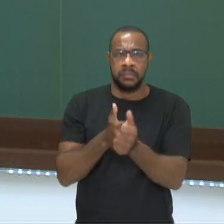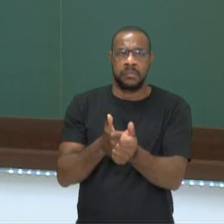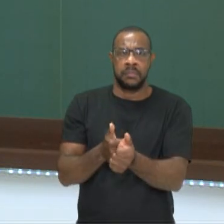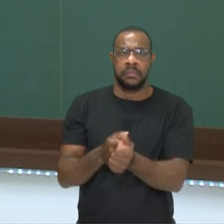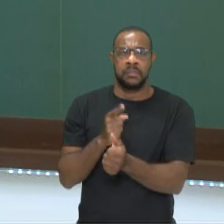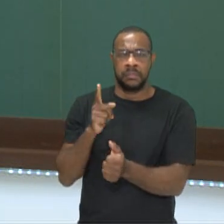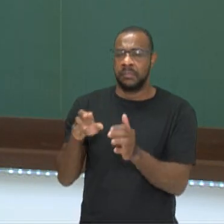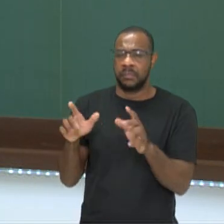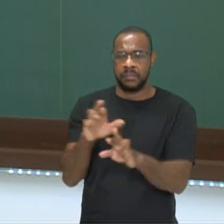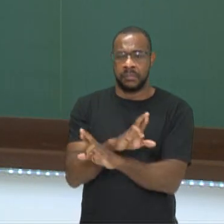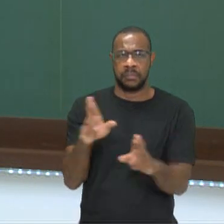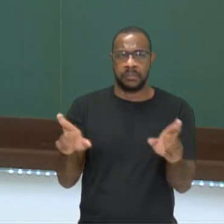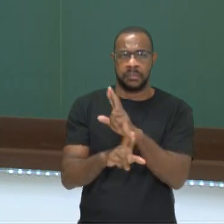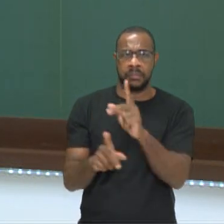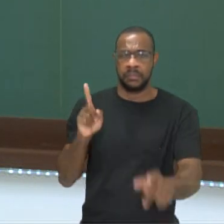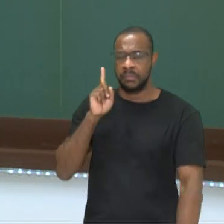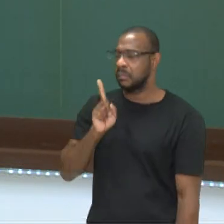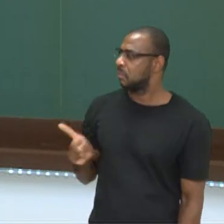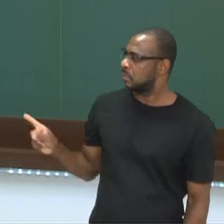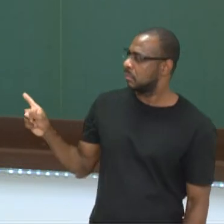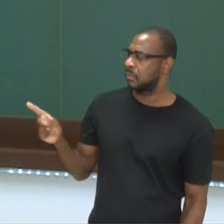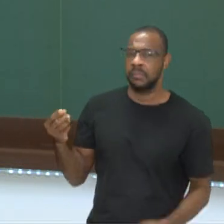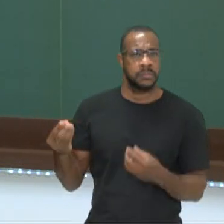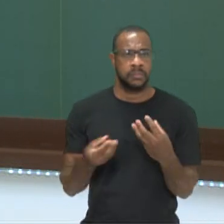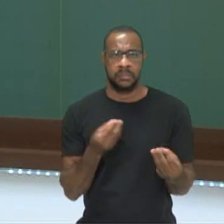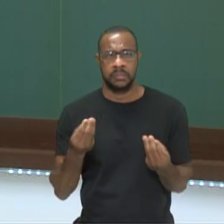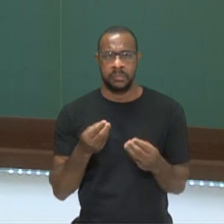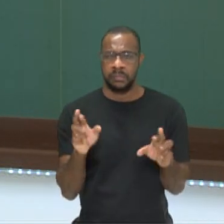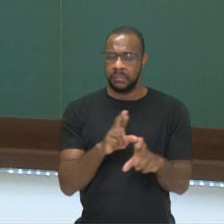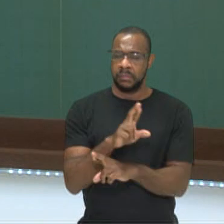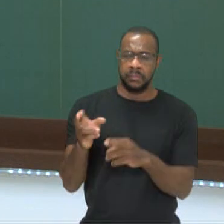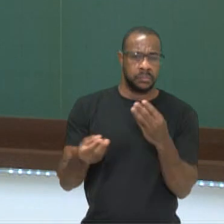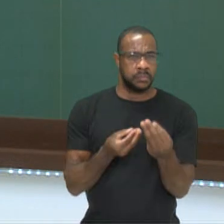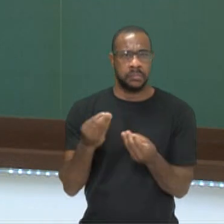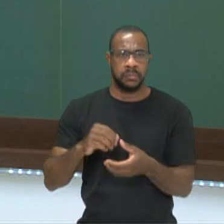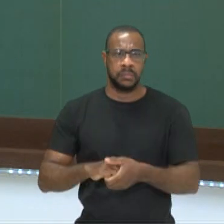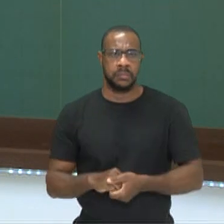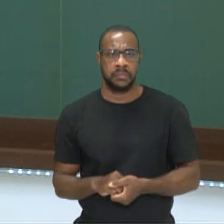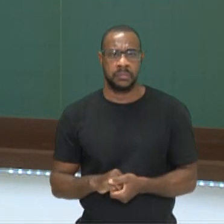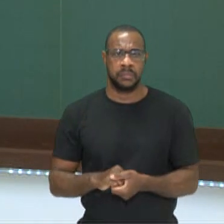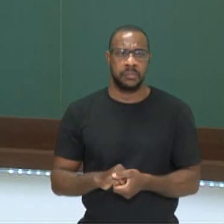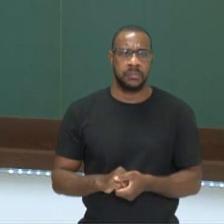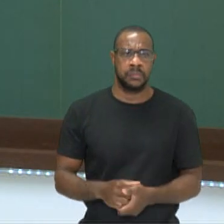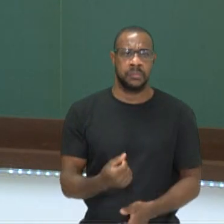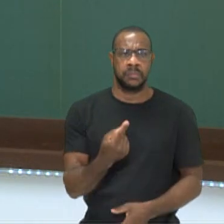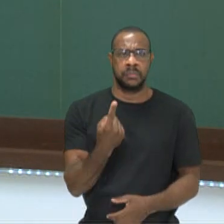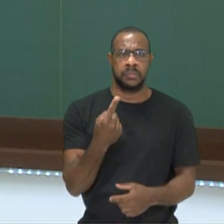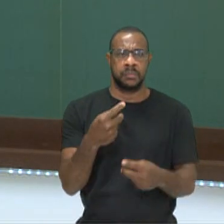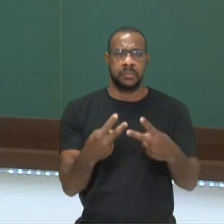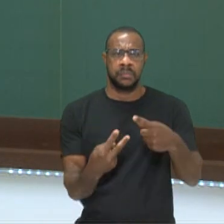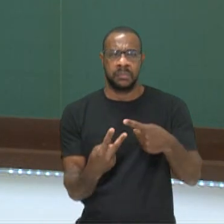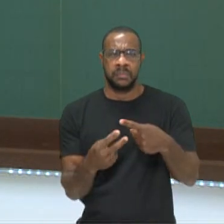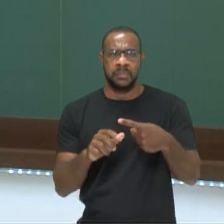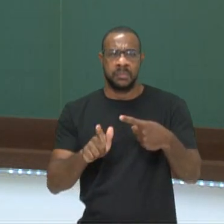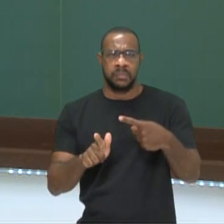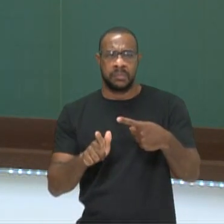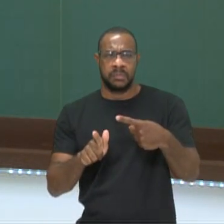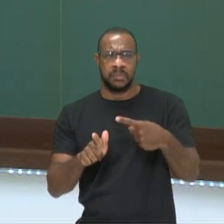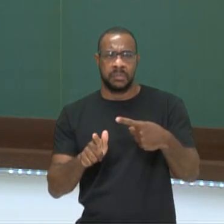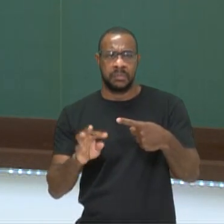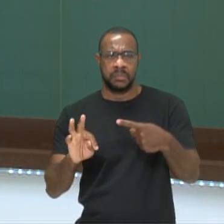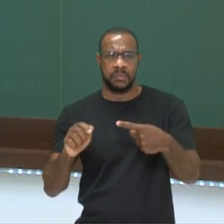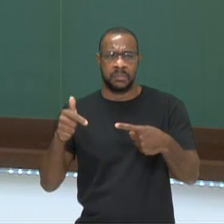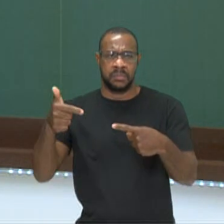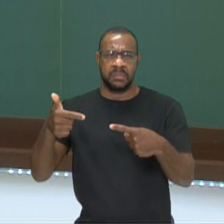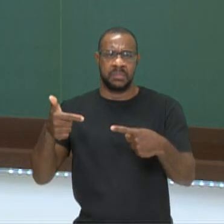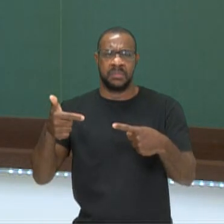essa relação aqui. Vamos entender o que é essa relação? Meio de g vezes t ao quadrado igual a d. O que é